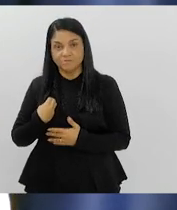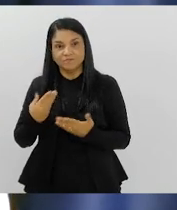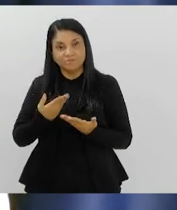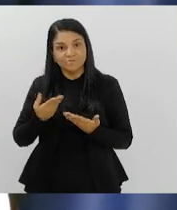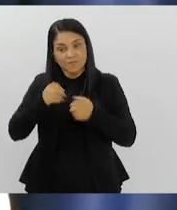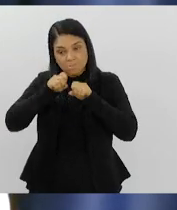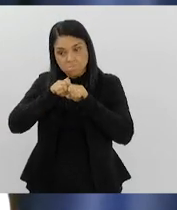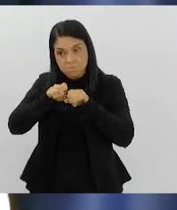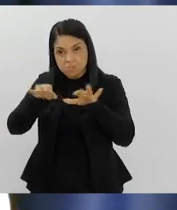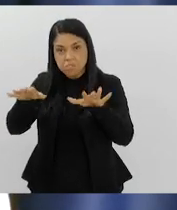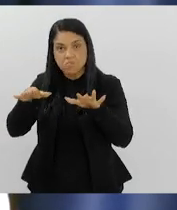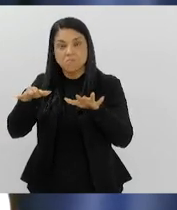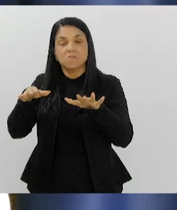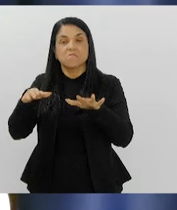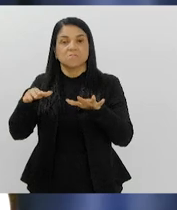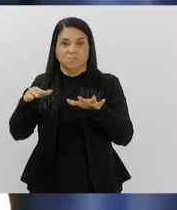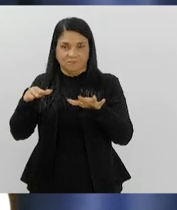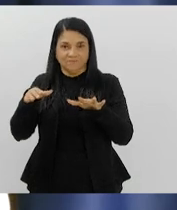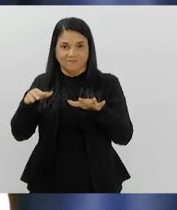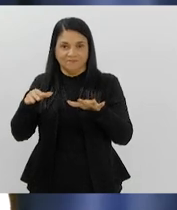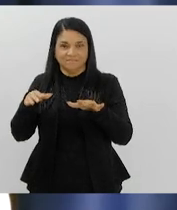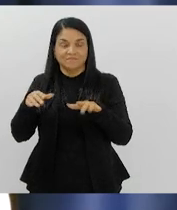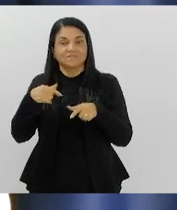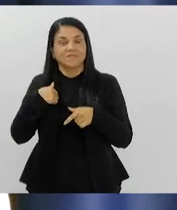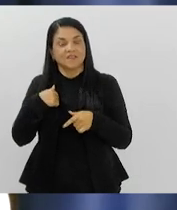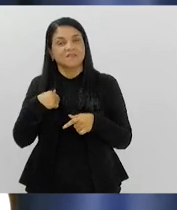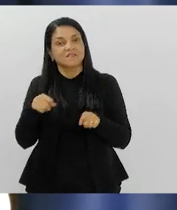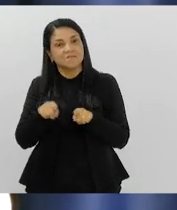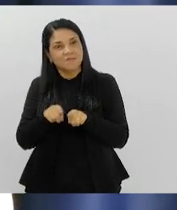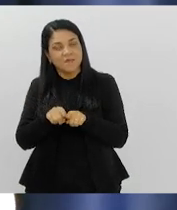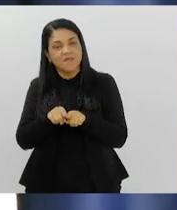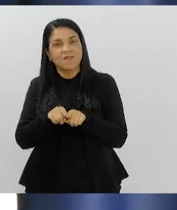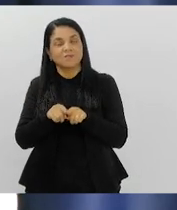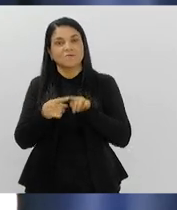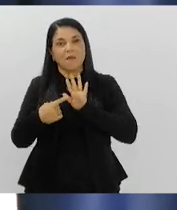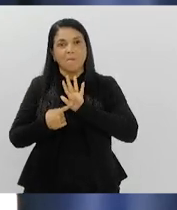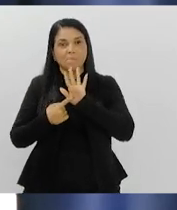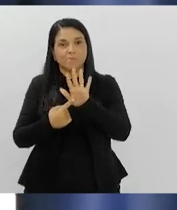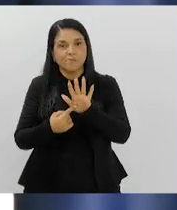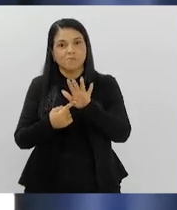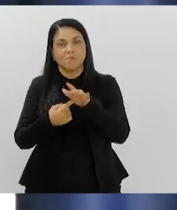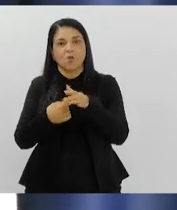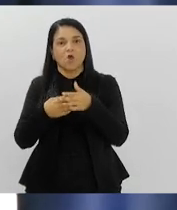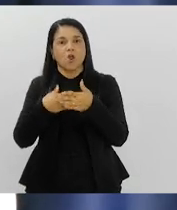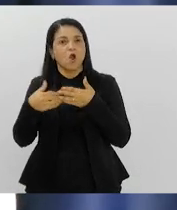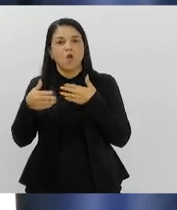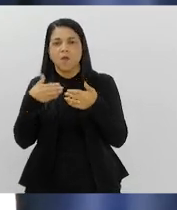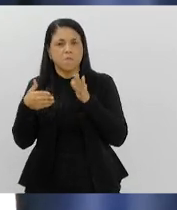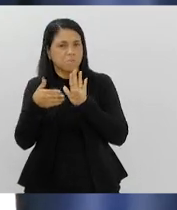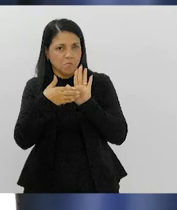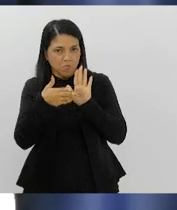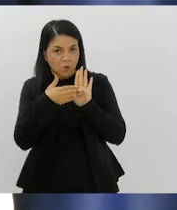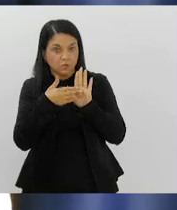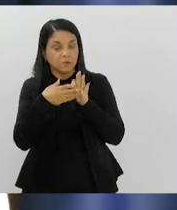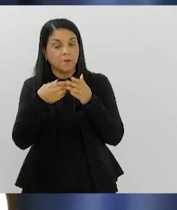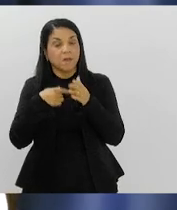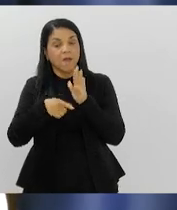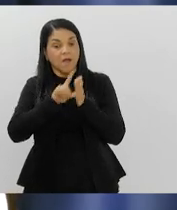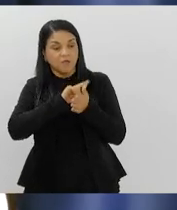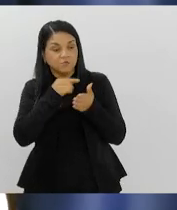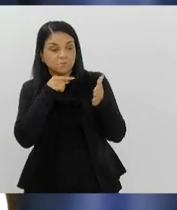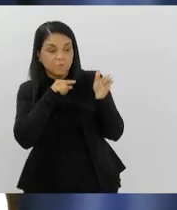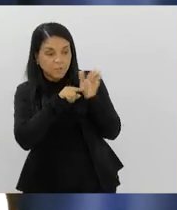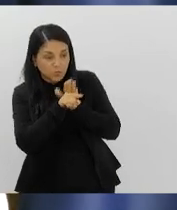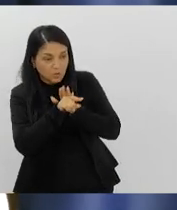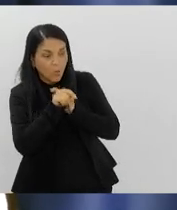nossos colegas. Então, assim, gente, até mesmo quando a gente vai apresentar qualquer proposta, tem que perguntar para ele, assim, o